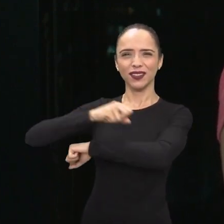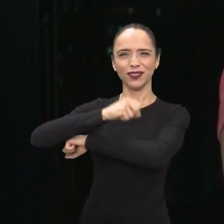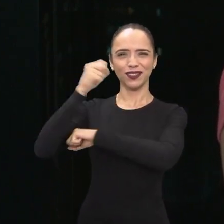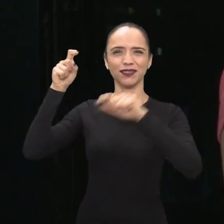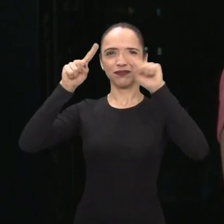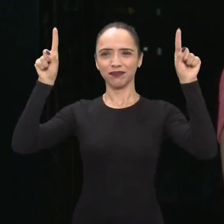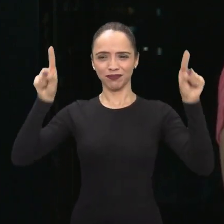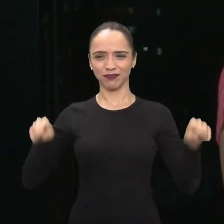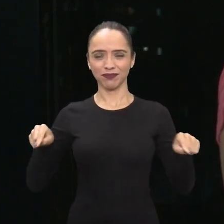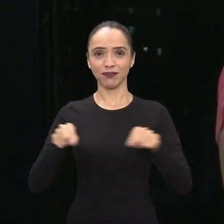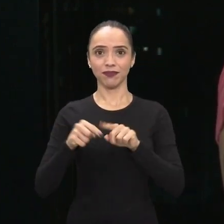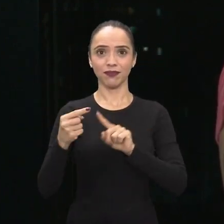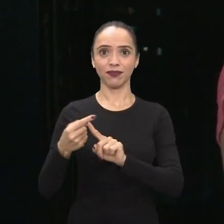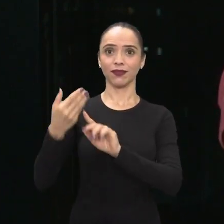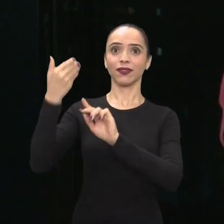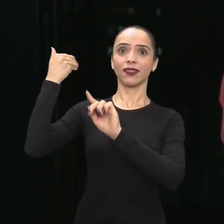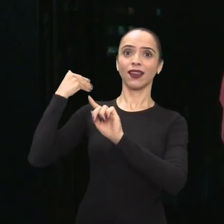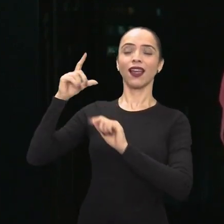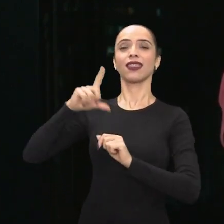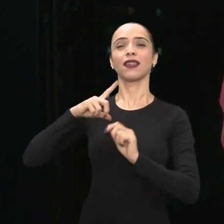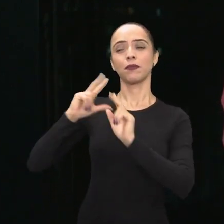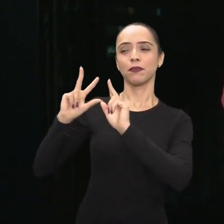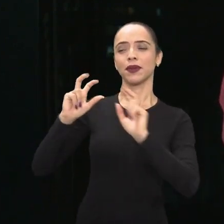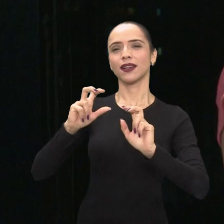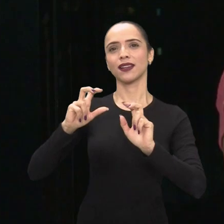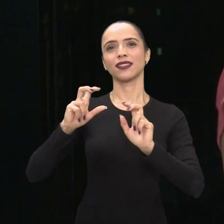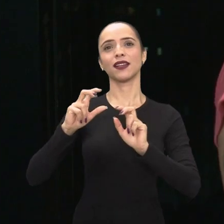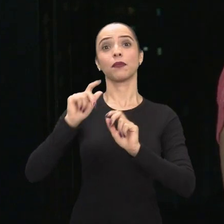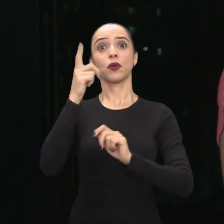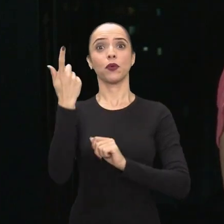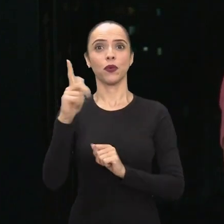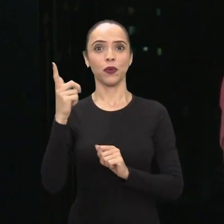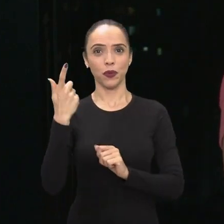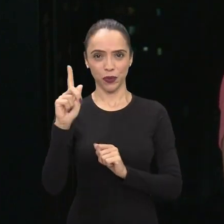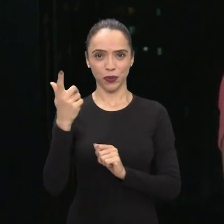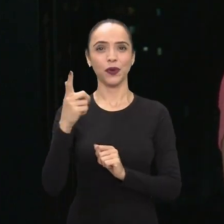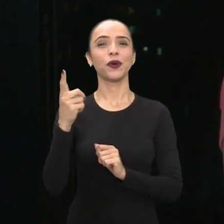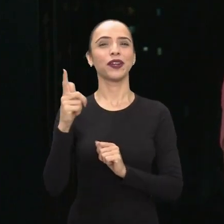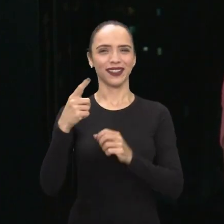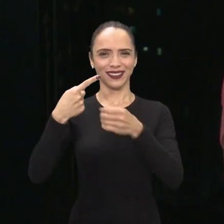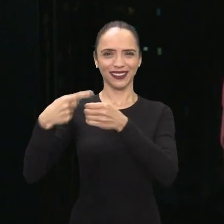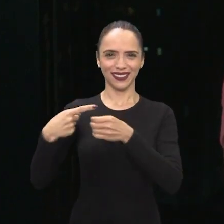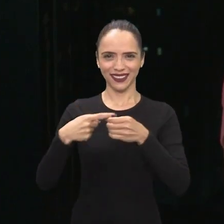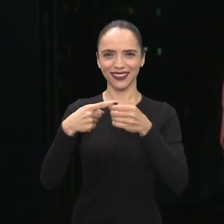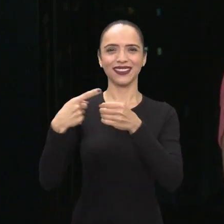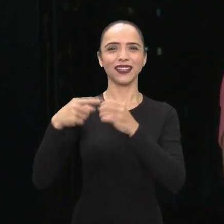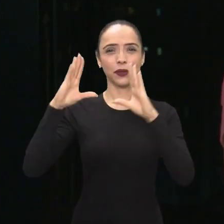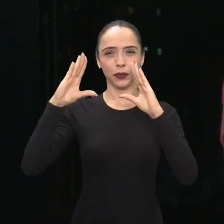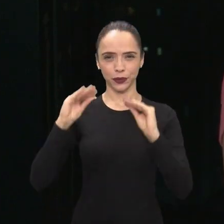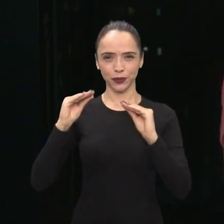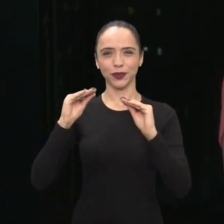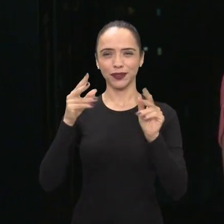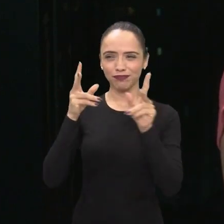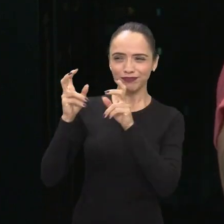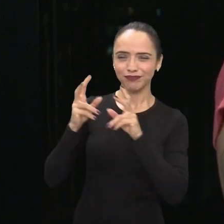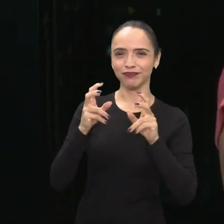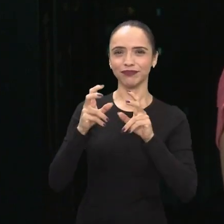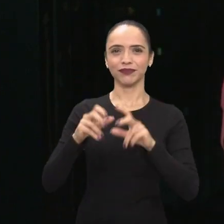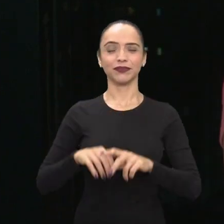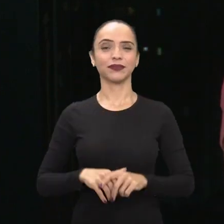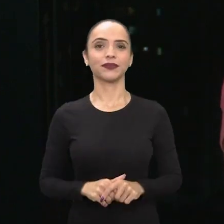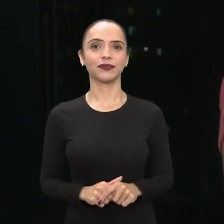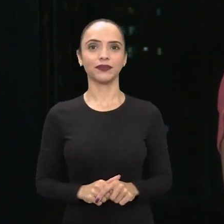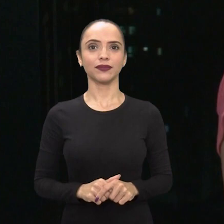e esses vidros permitem a visão da cidade de Goiânia da visão